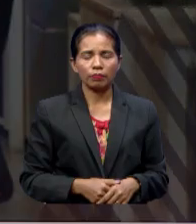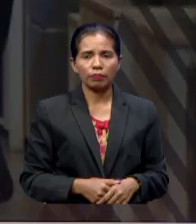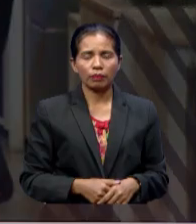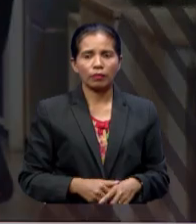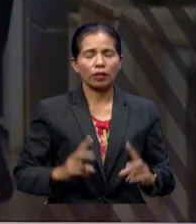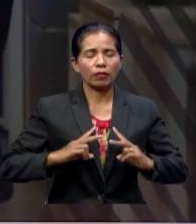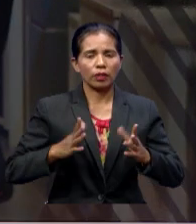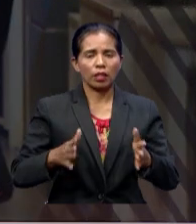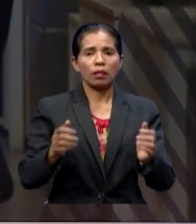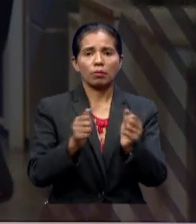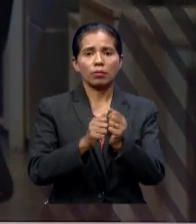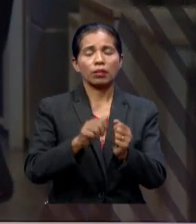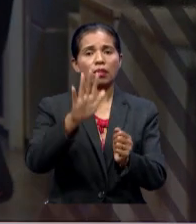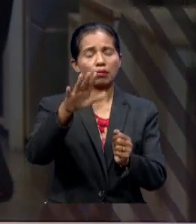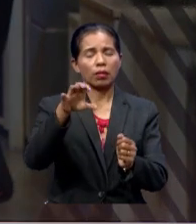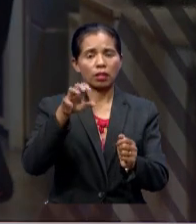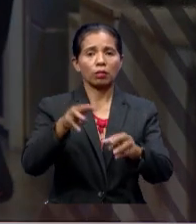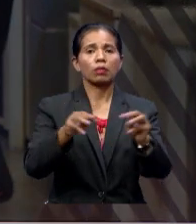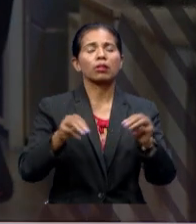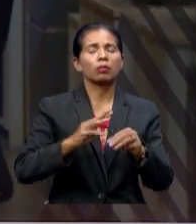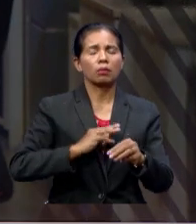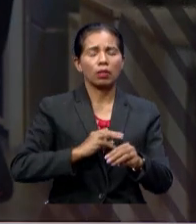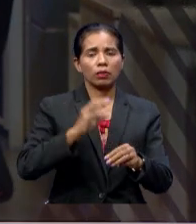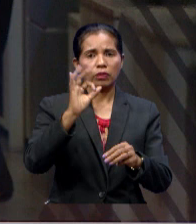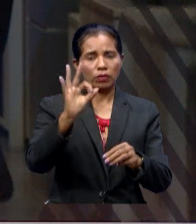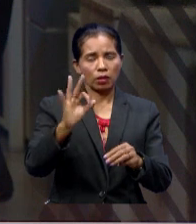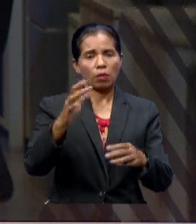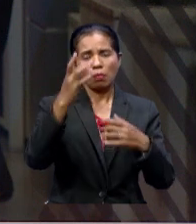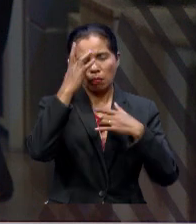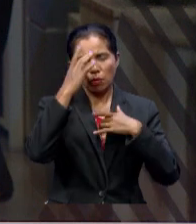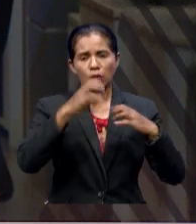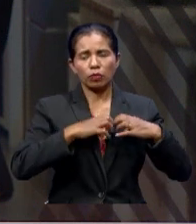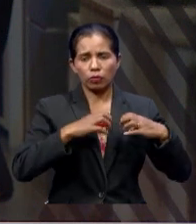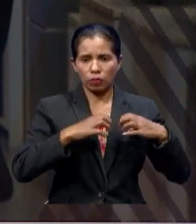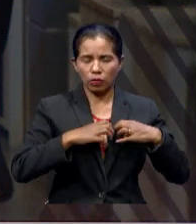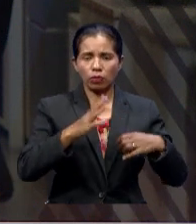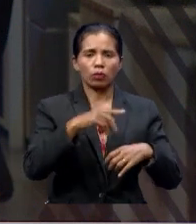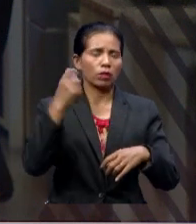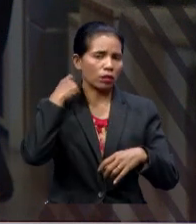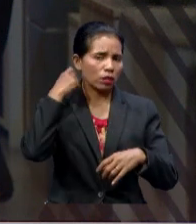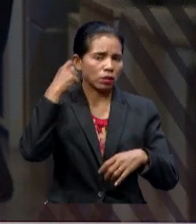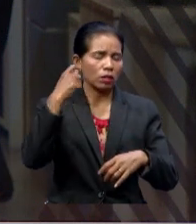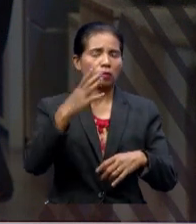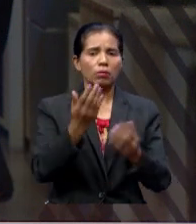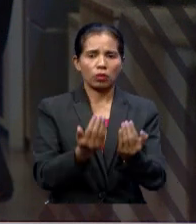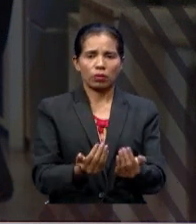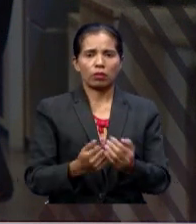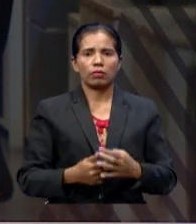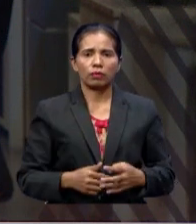Veterano Besic Atus Lima e o município Manufahi sofre moras fuan diabetes no tensão alta crônico.